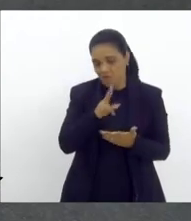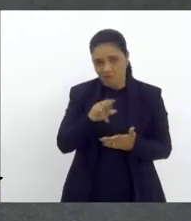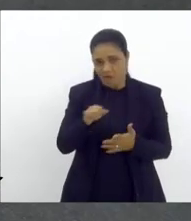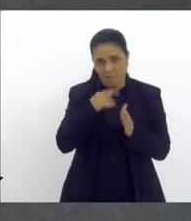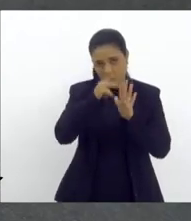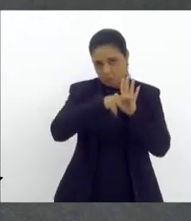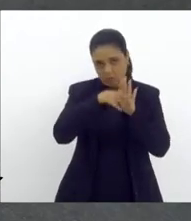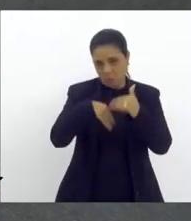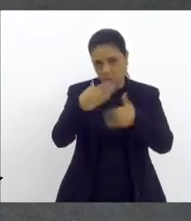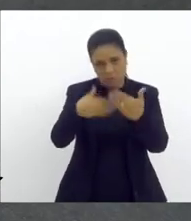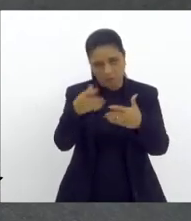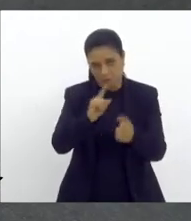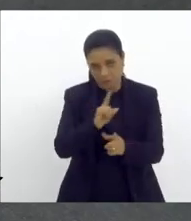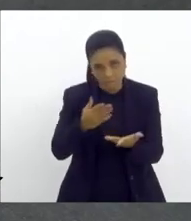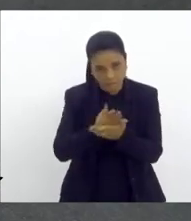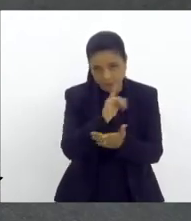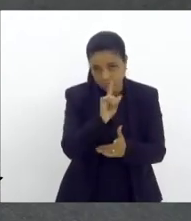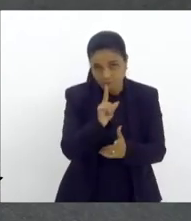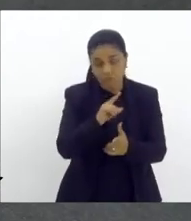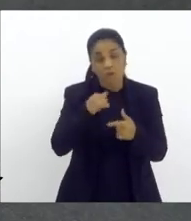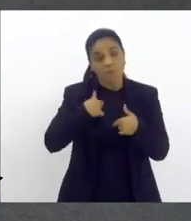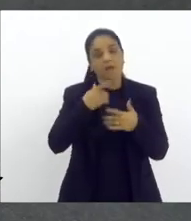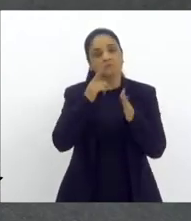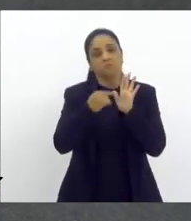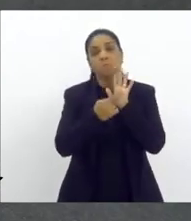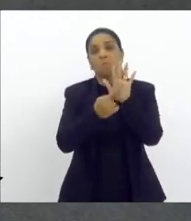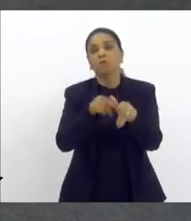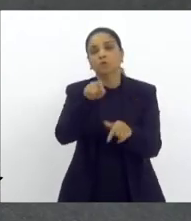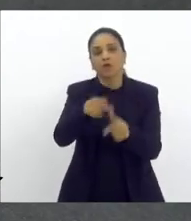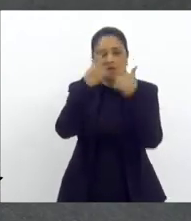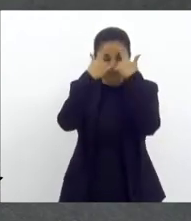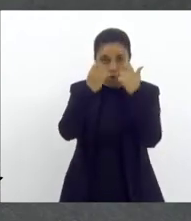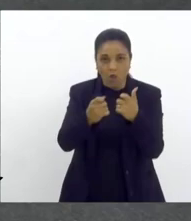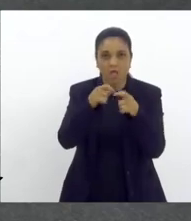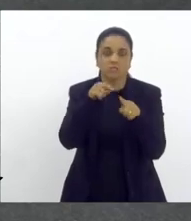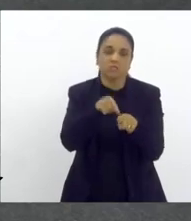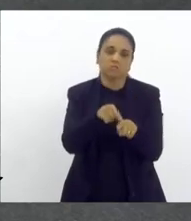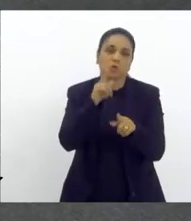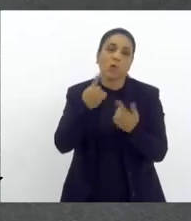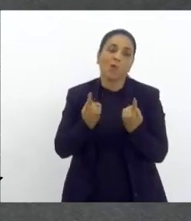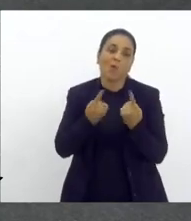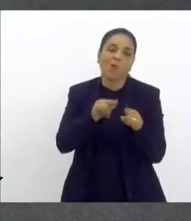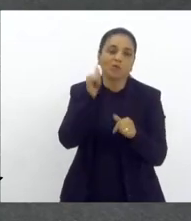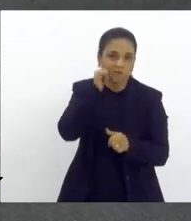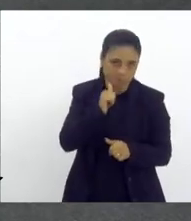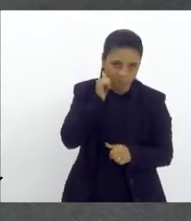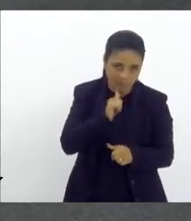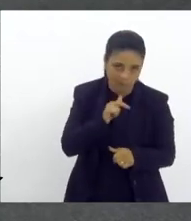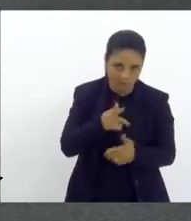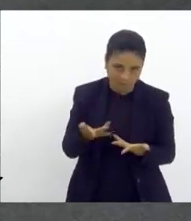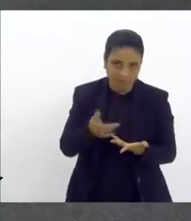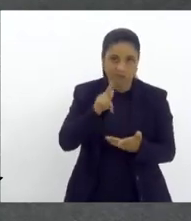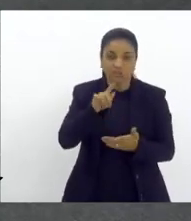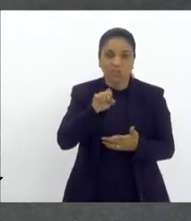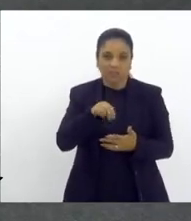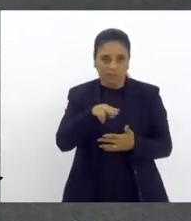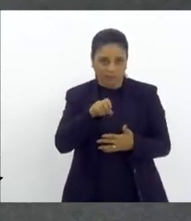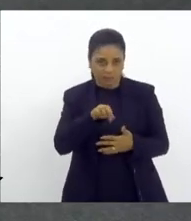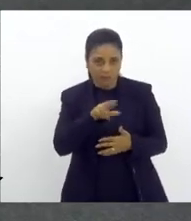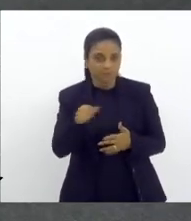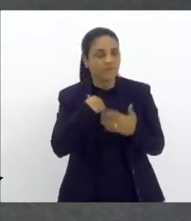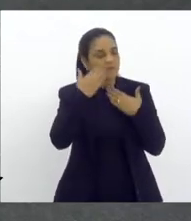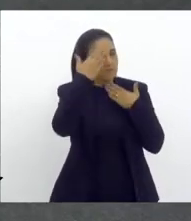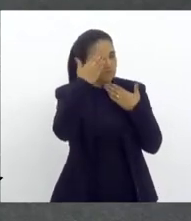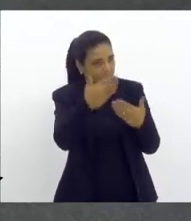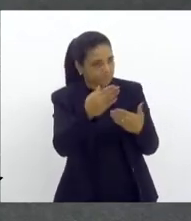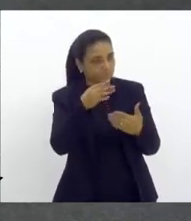necessariamente mas uma violência política de gênero Então nesse sentido deputada Marina agradecer pela parte